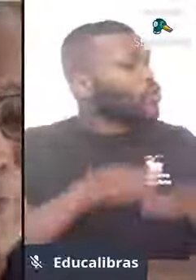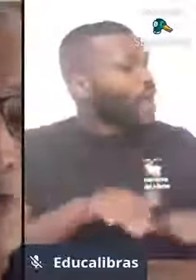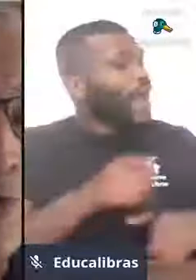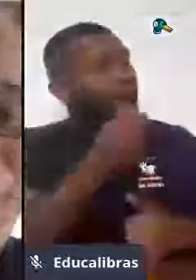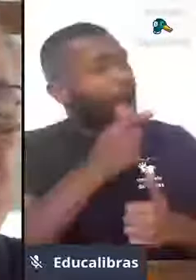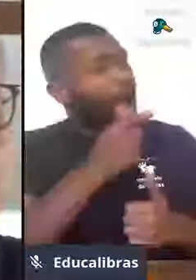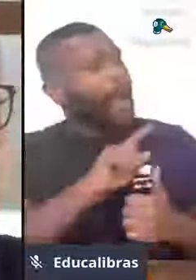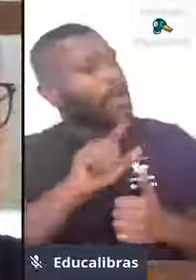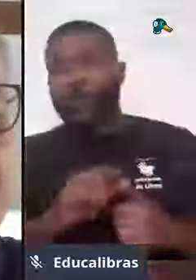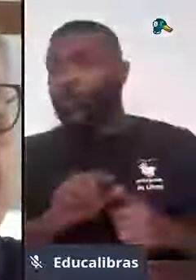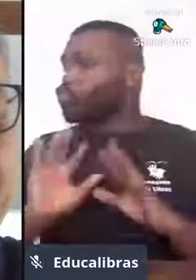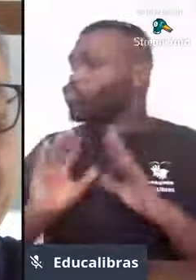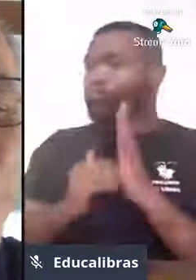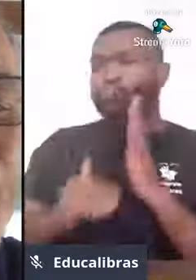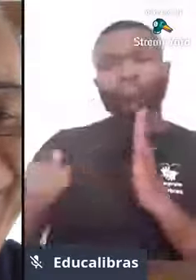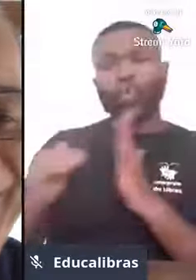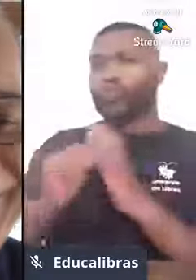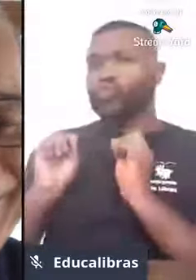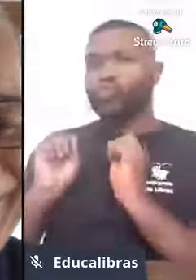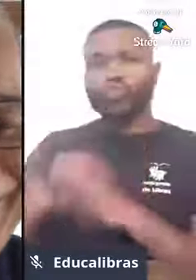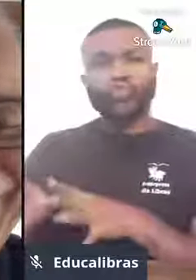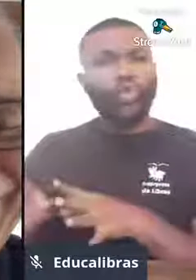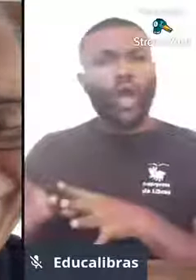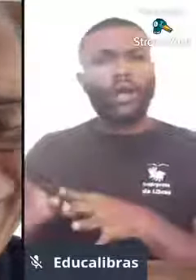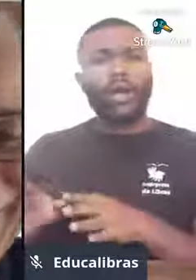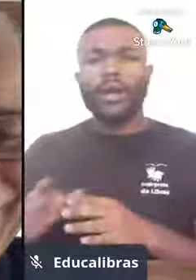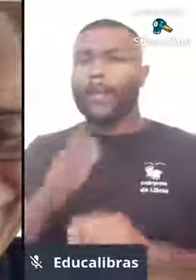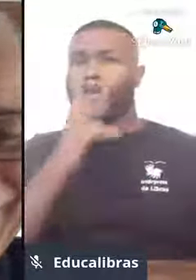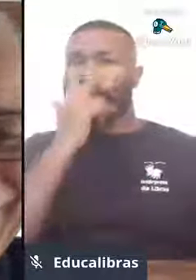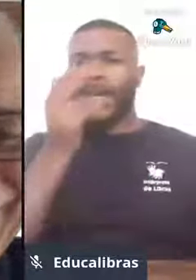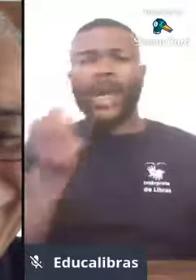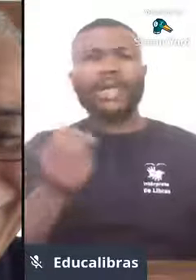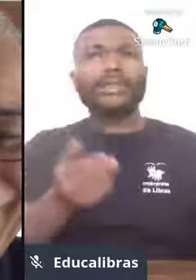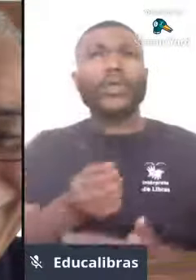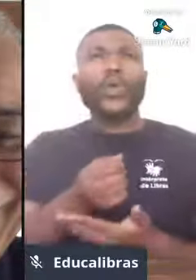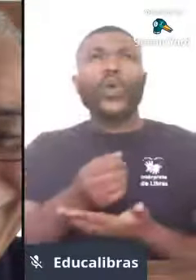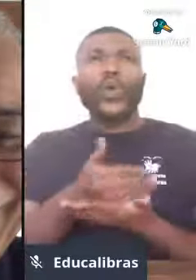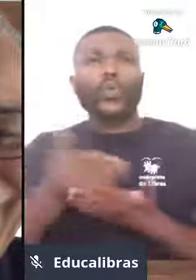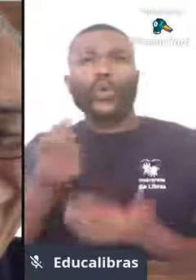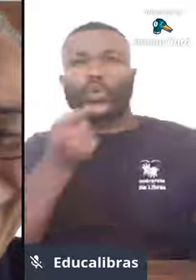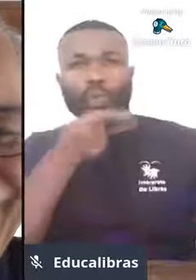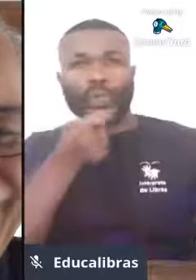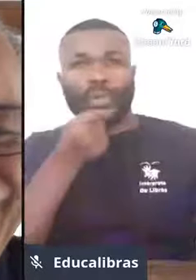Já começou uma parte cômica. Né?